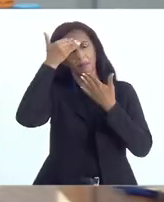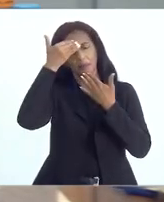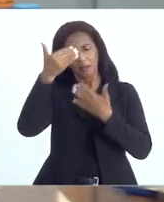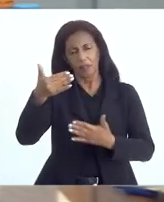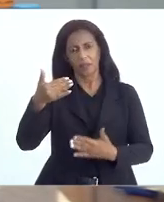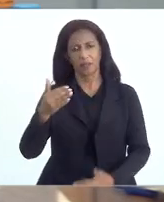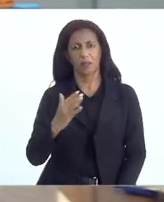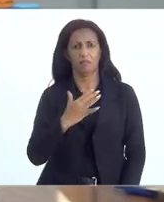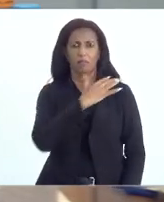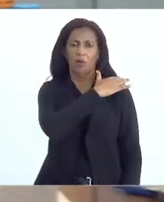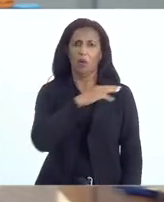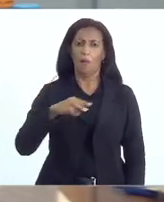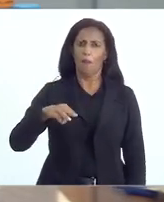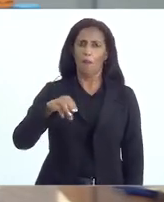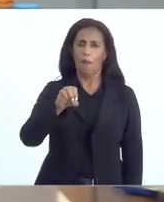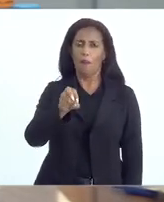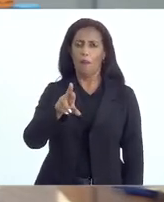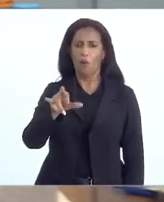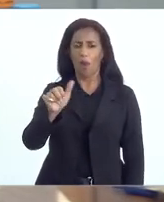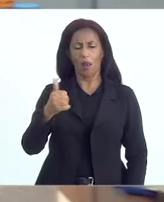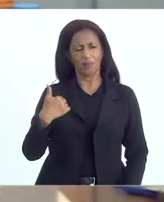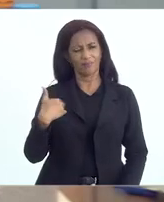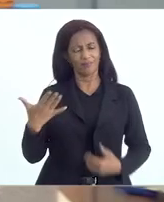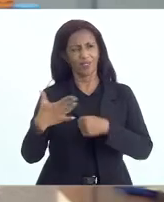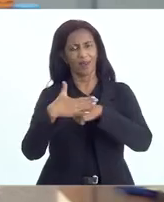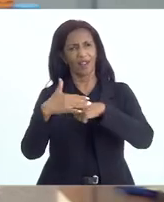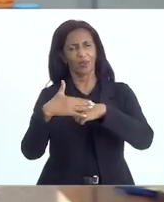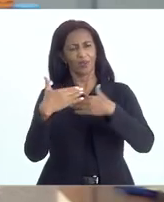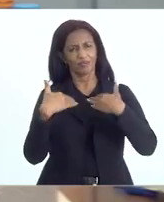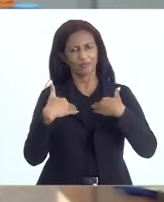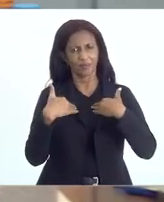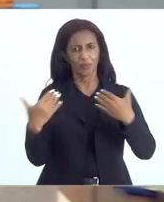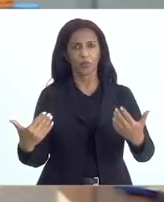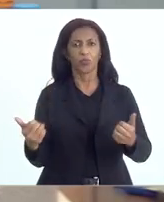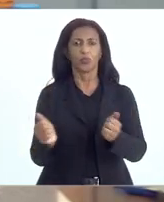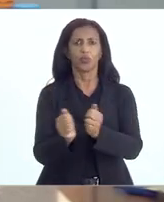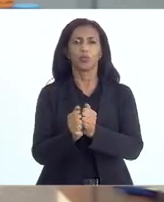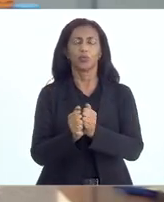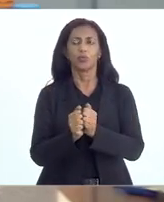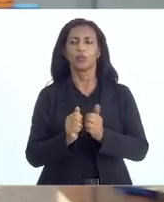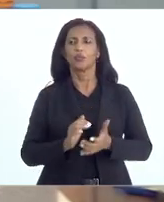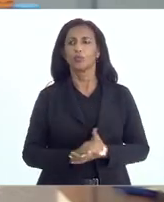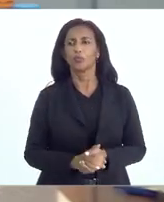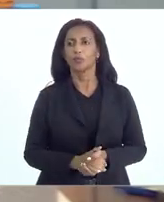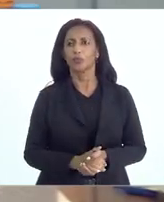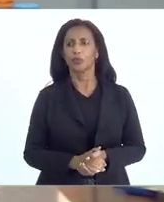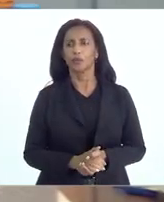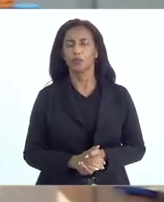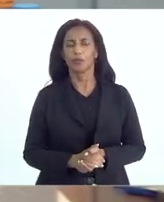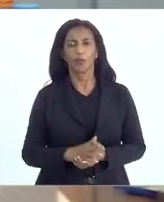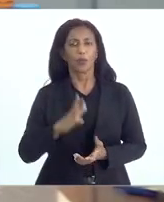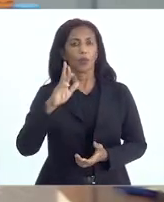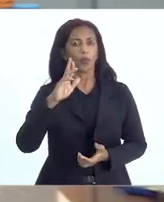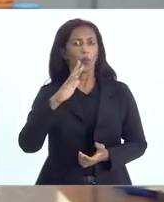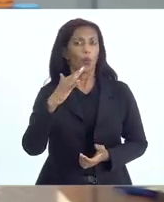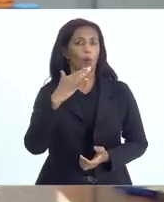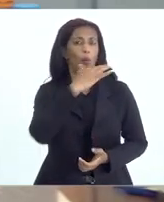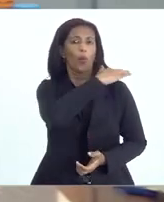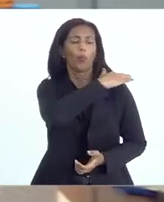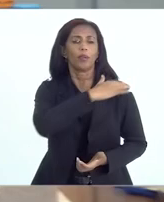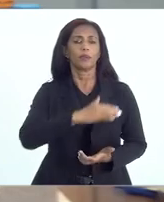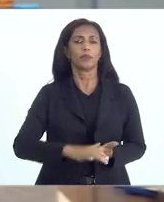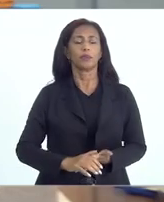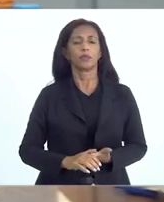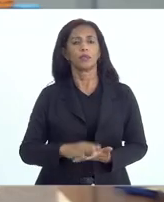Morais pela forma carinhosa que me recebeu lá no junto com o comandante do